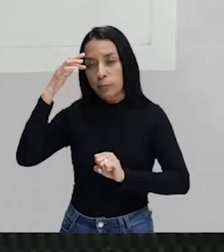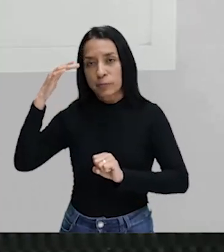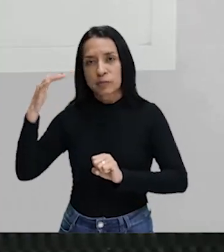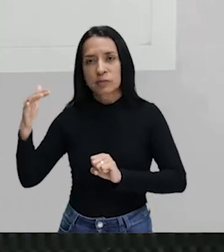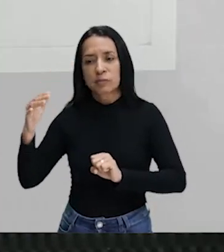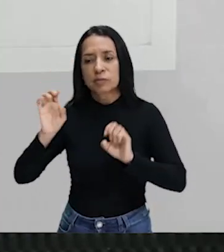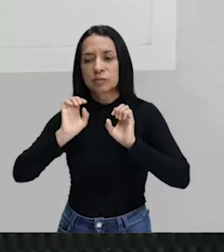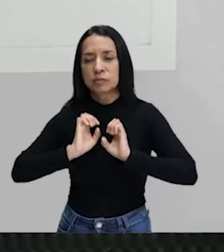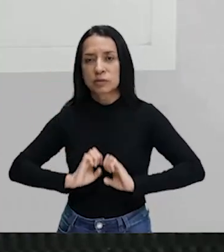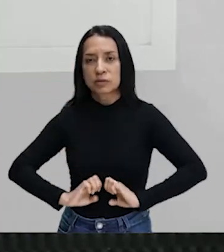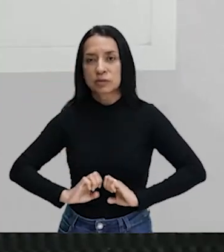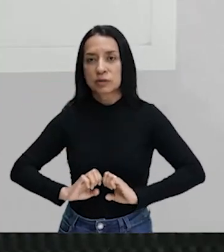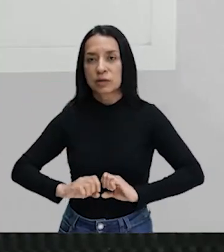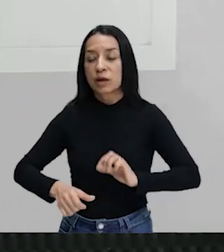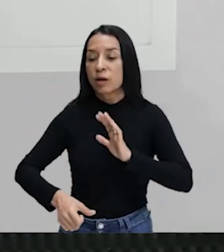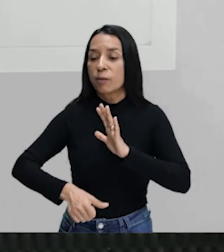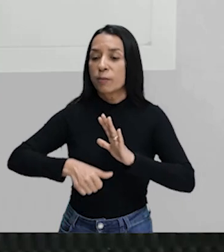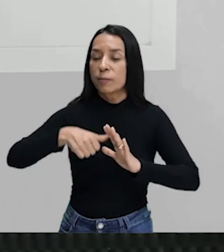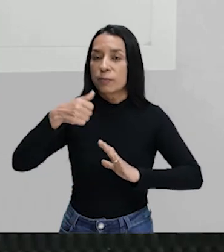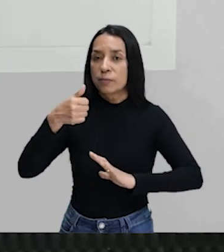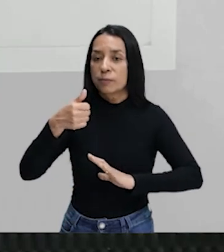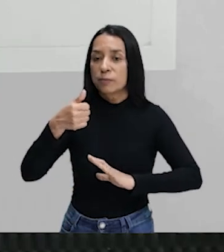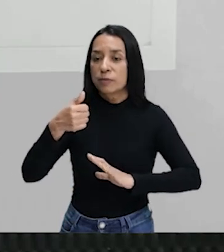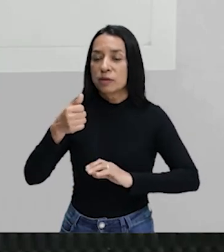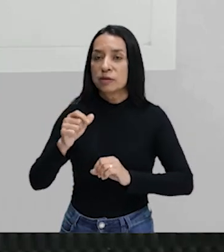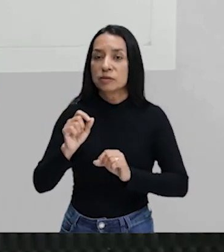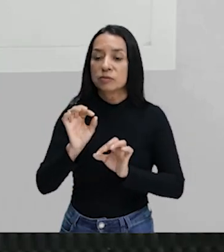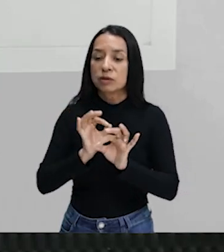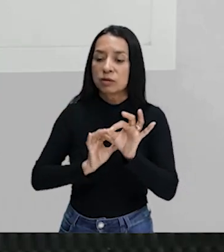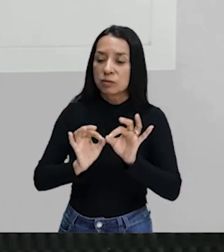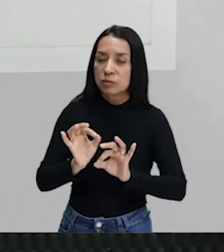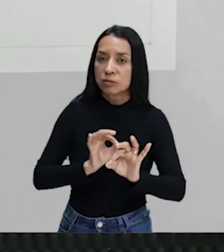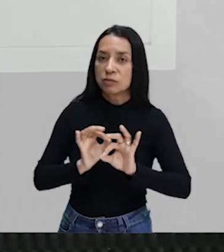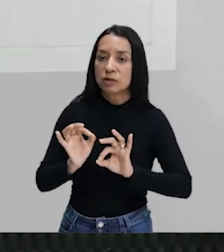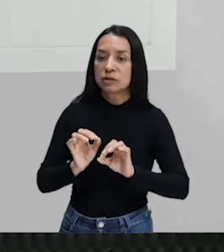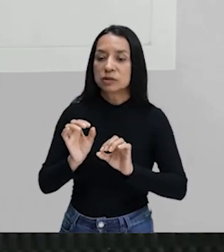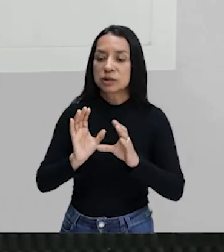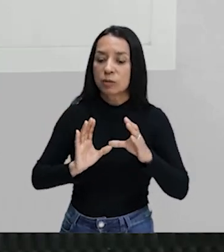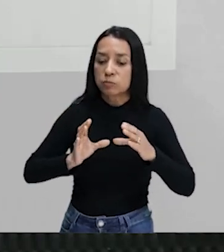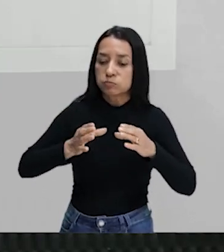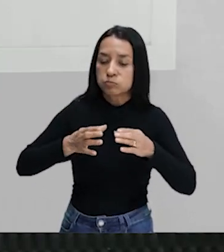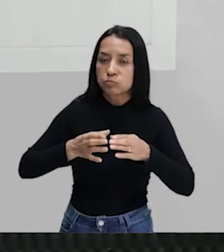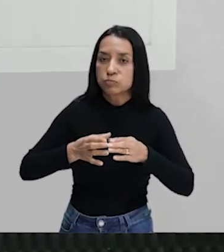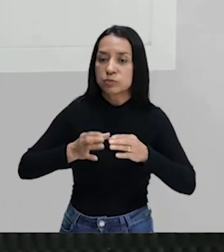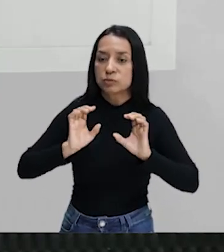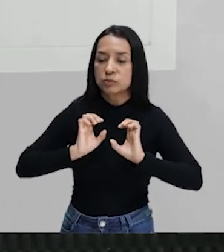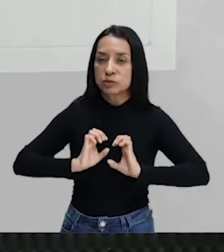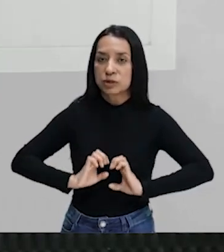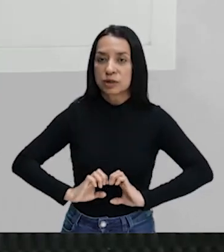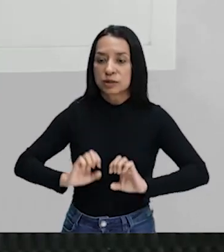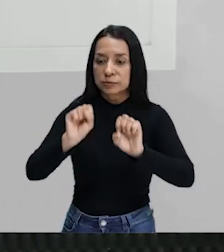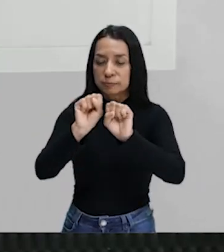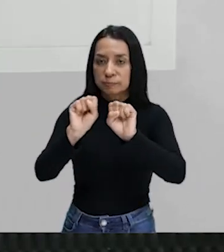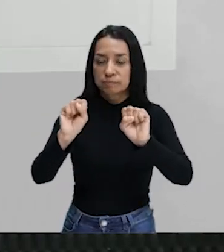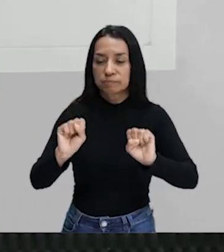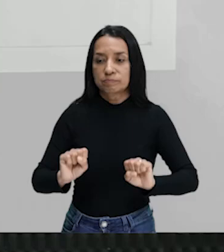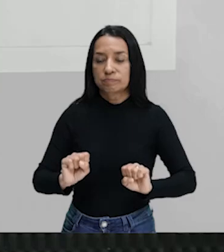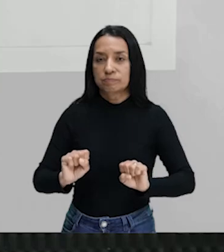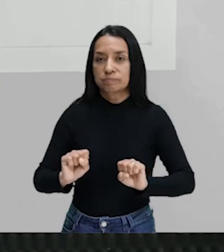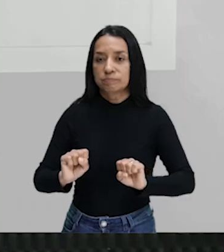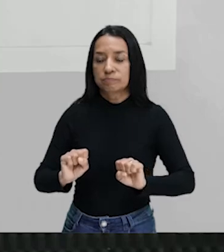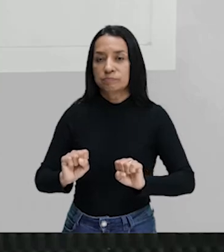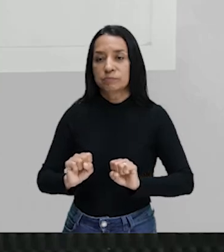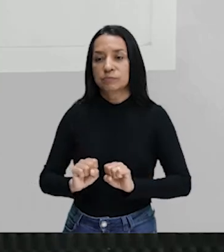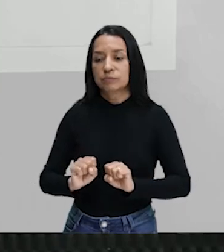dos primeiros a construir um compêndio de ética sistematizado. E aí a ética das virtudes, ela é muito